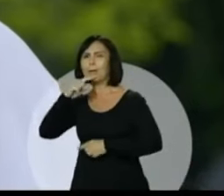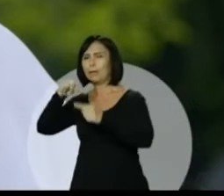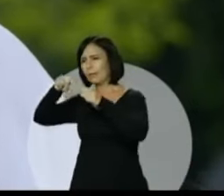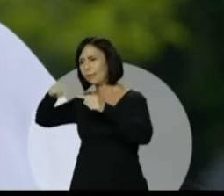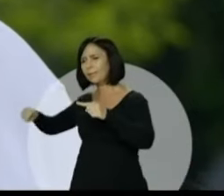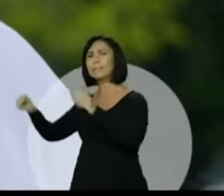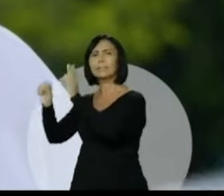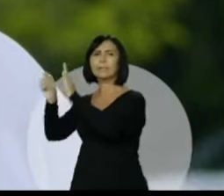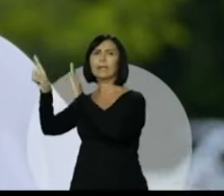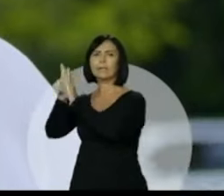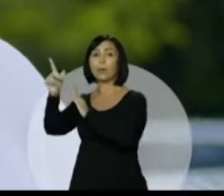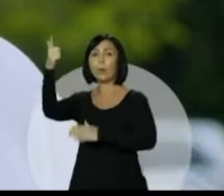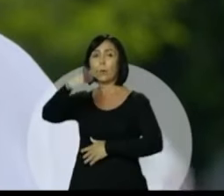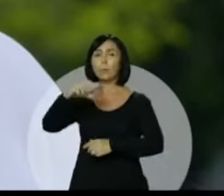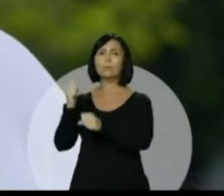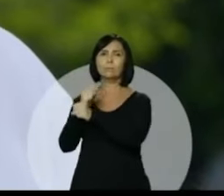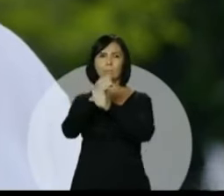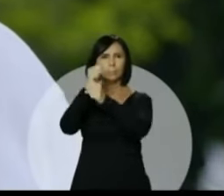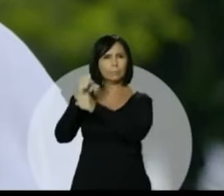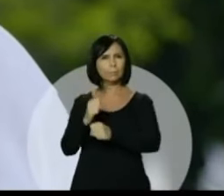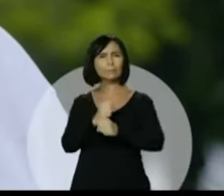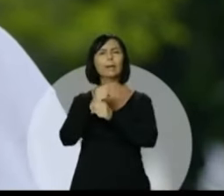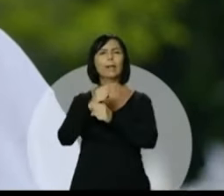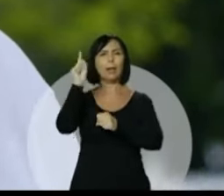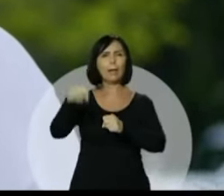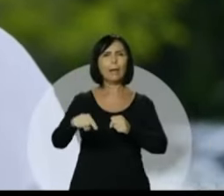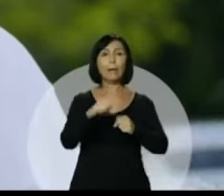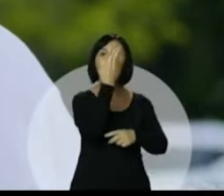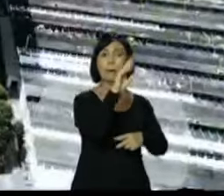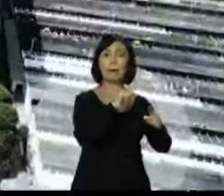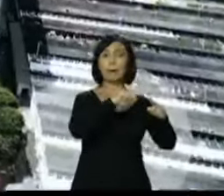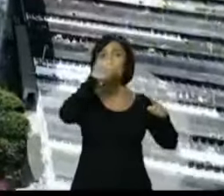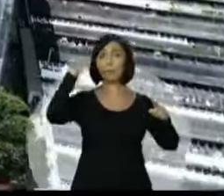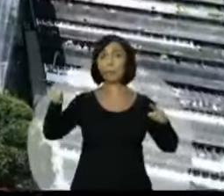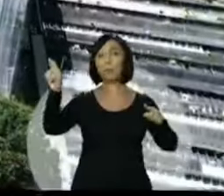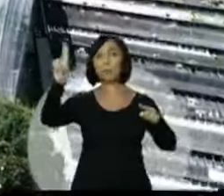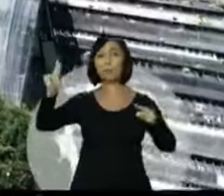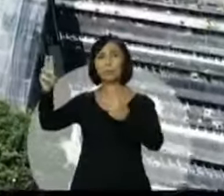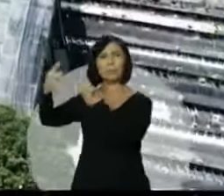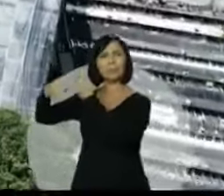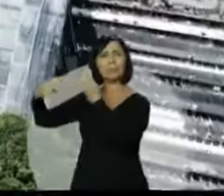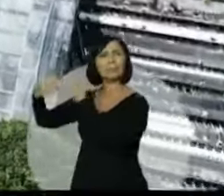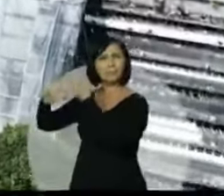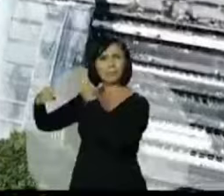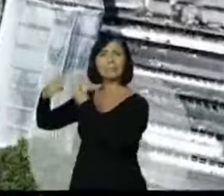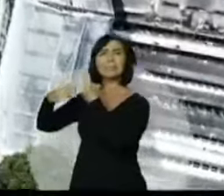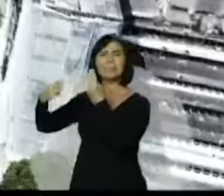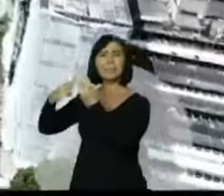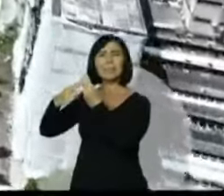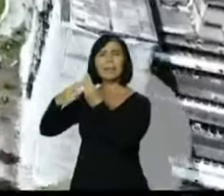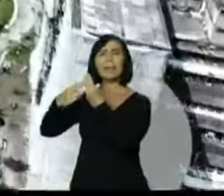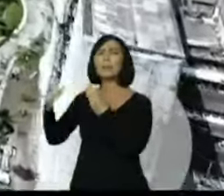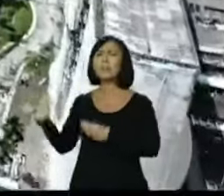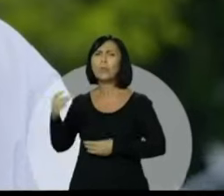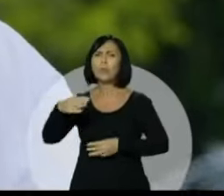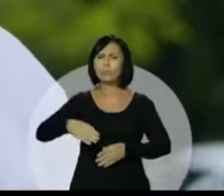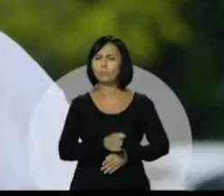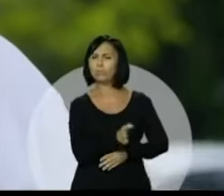obras fundamentais para a mobilidade de João Pessoa são as ligações Bancários Universidade Federal da Paraíba, criando uma